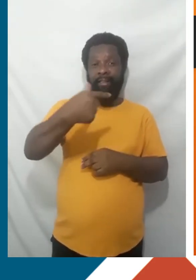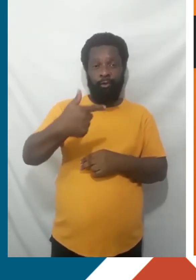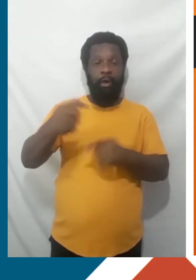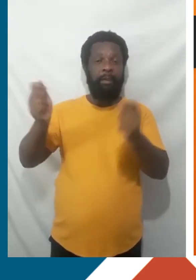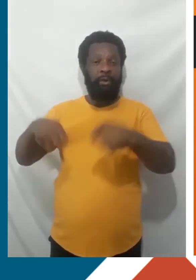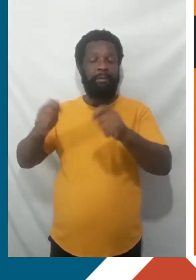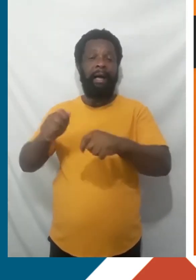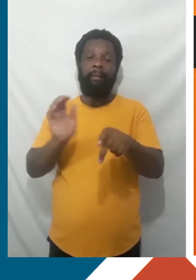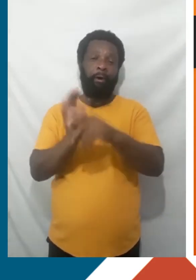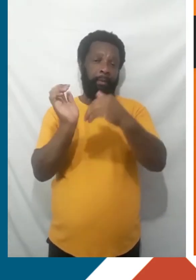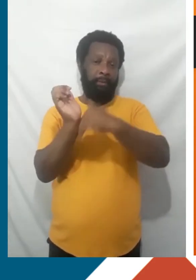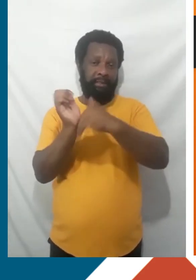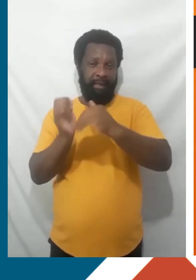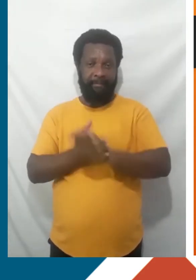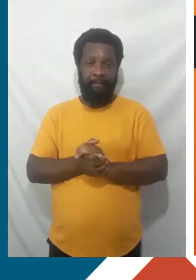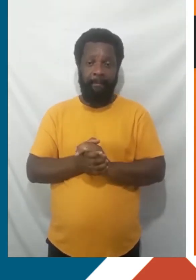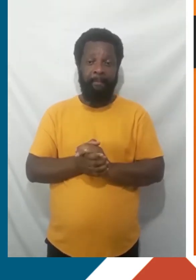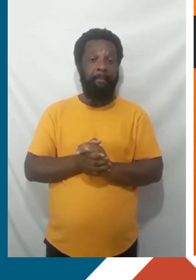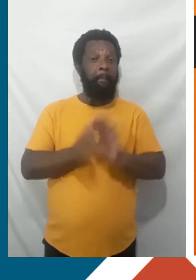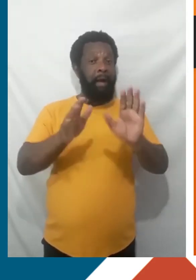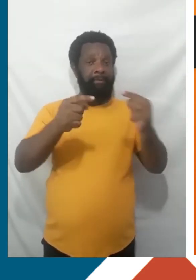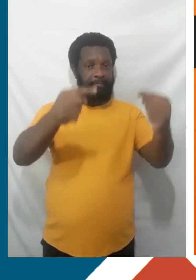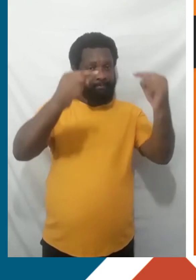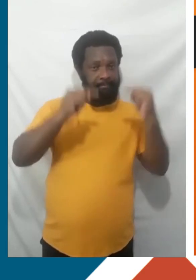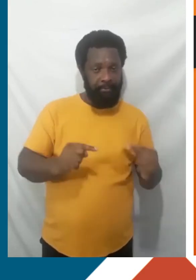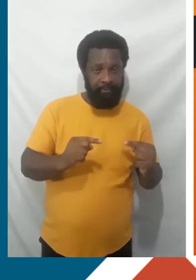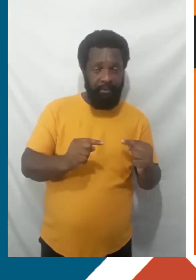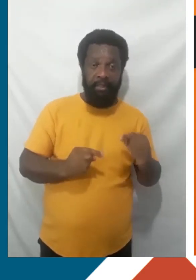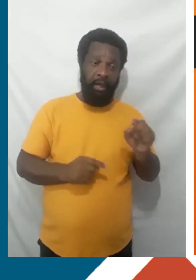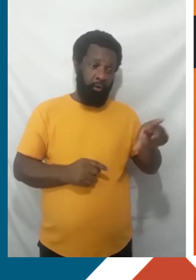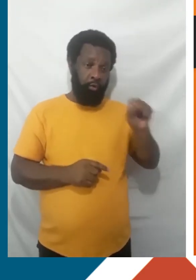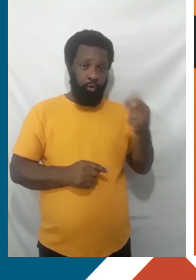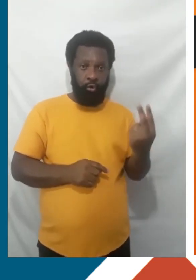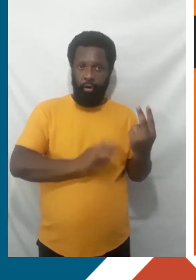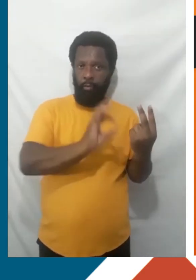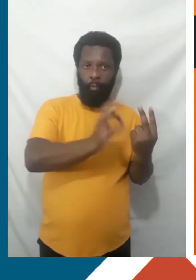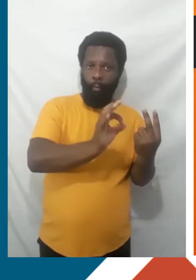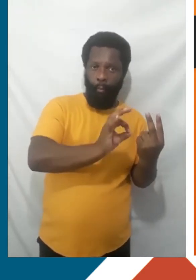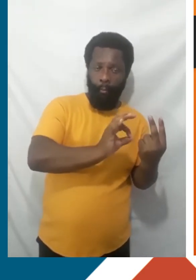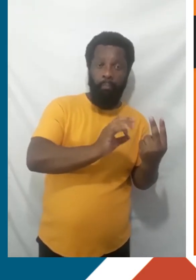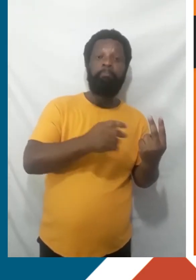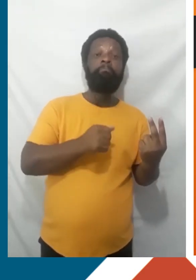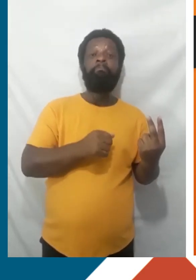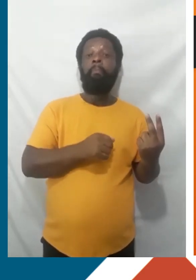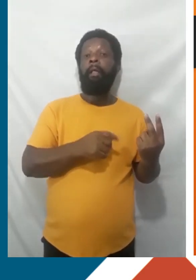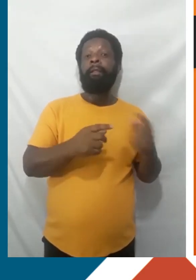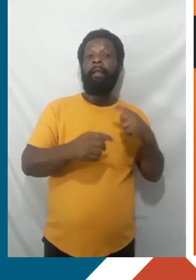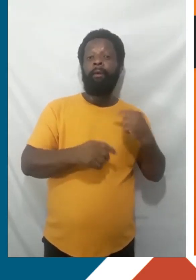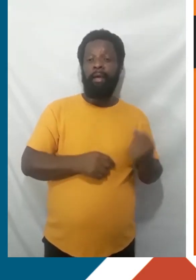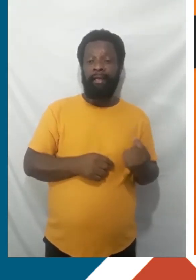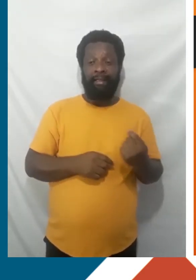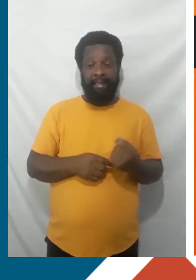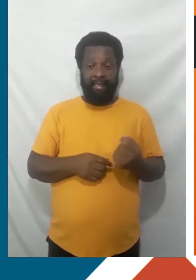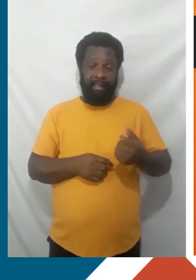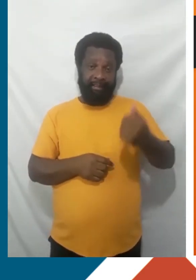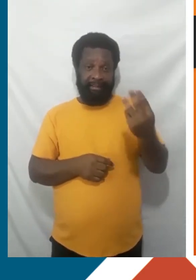32 possibilidades de senhas. Já indo pelo caminho onde não escolhemos o 2 como primeiro dígito,